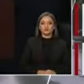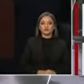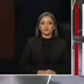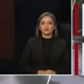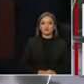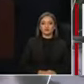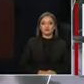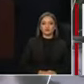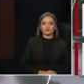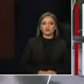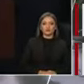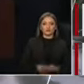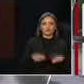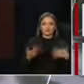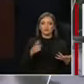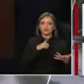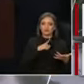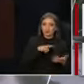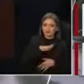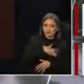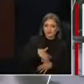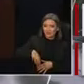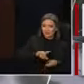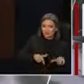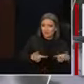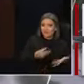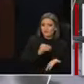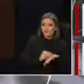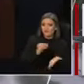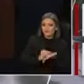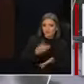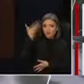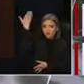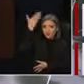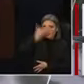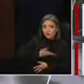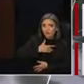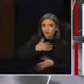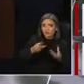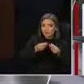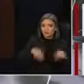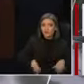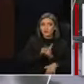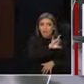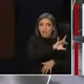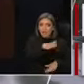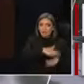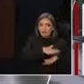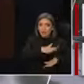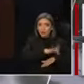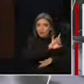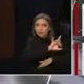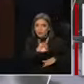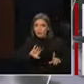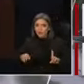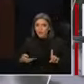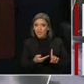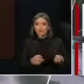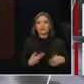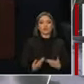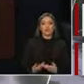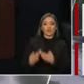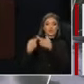da individualização das condutas, da falta de prova do prejuízo específico causado por cada réu, a responsabilização